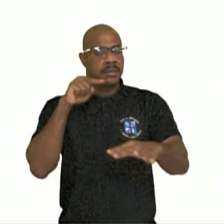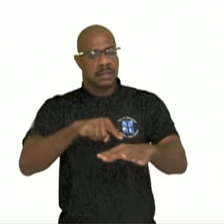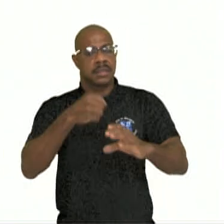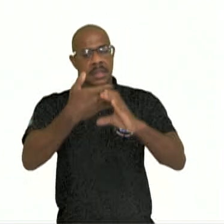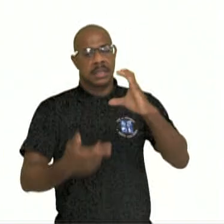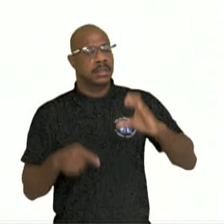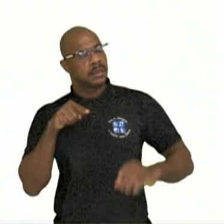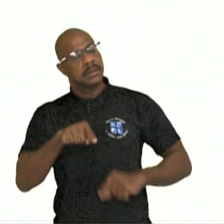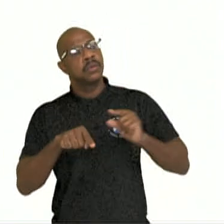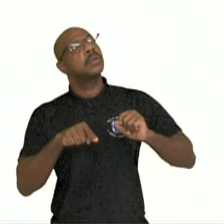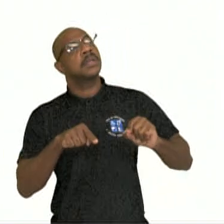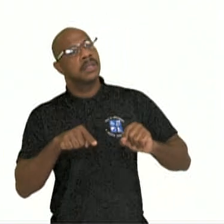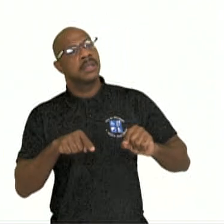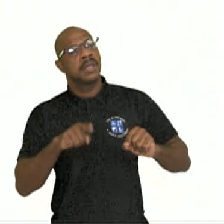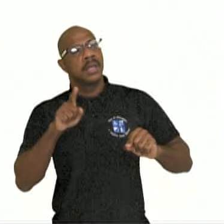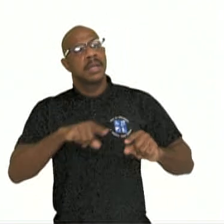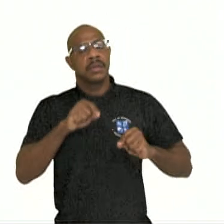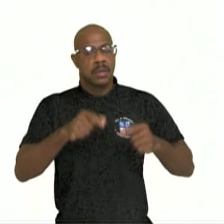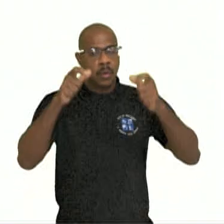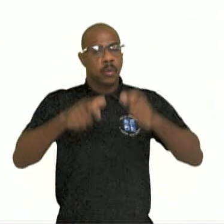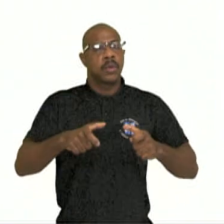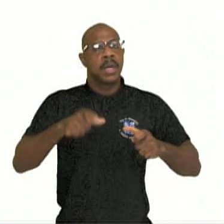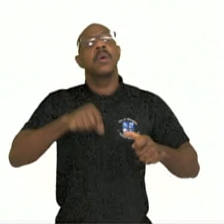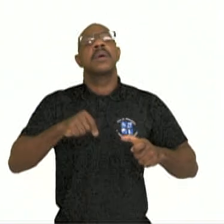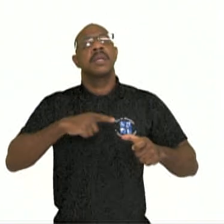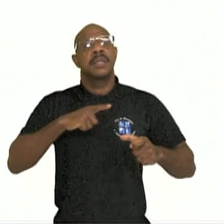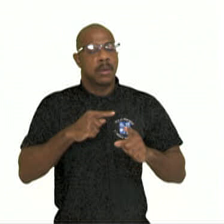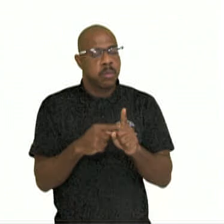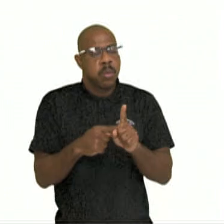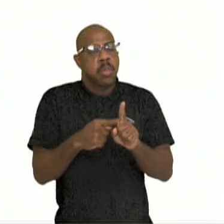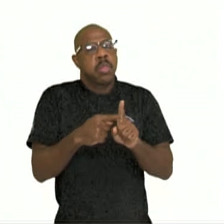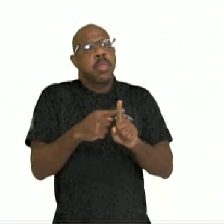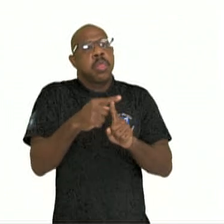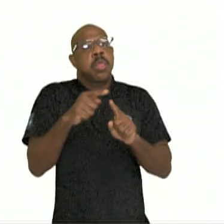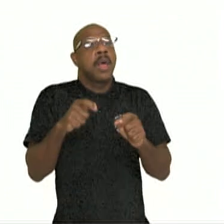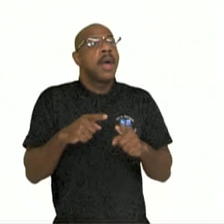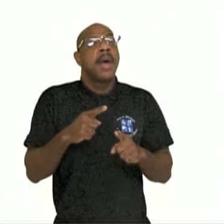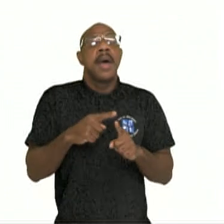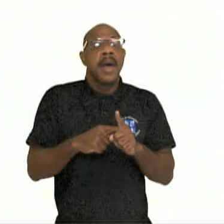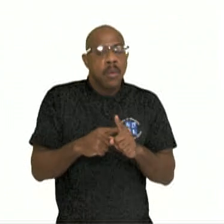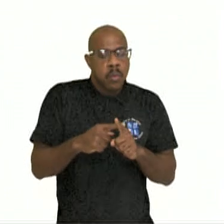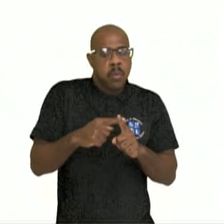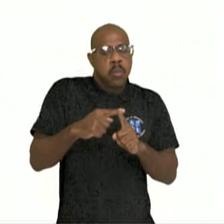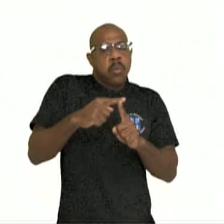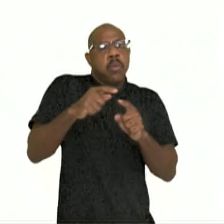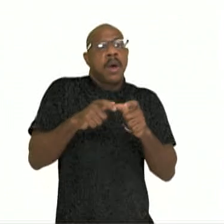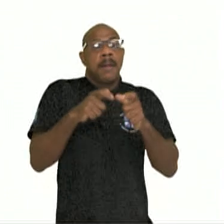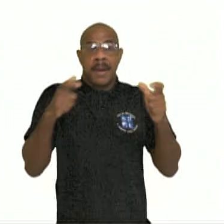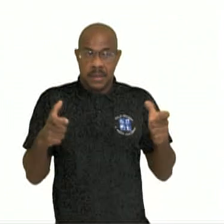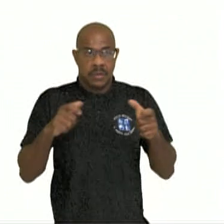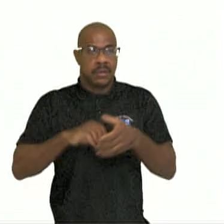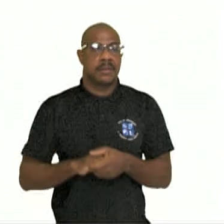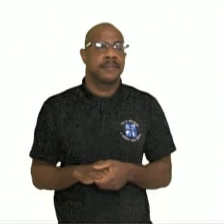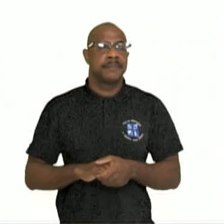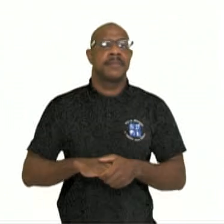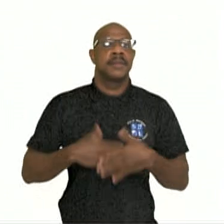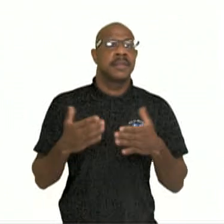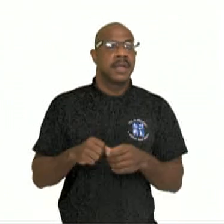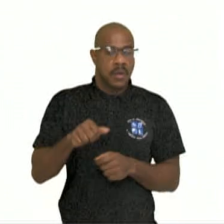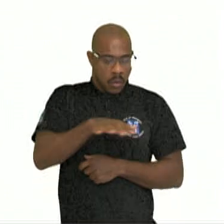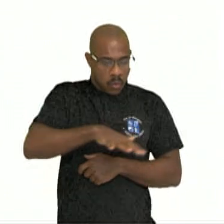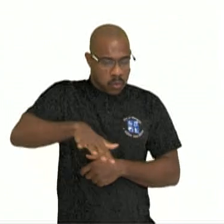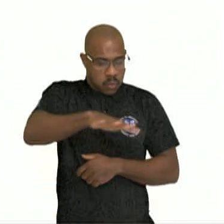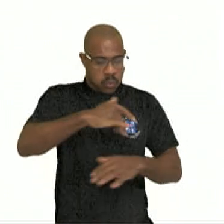caracterizam por serem áreas onde a temperatura é maior do que todo o seu entorno. Então, toda a